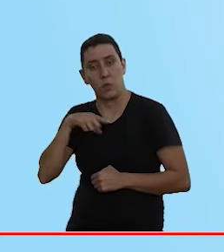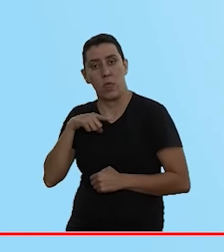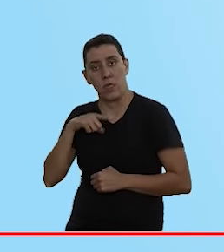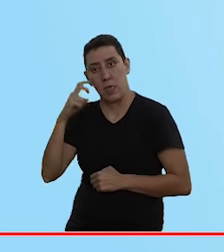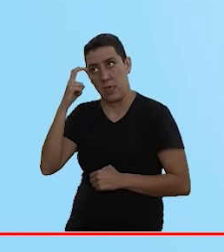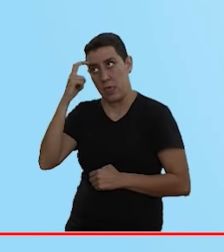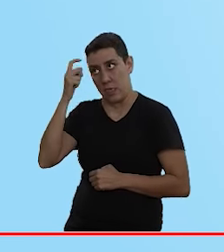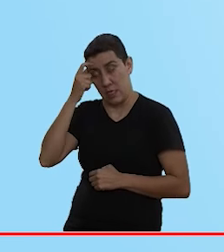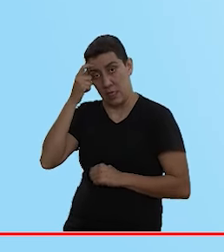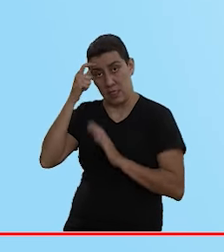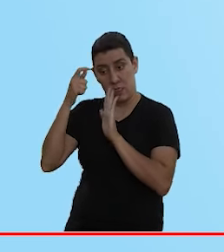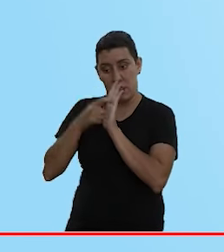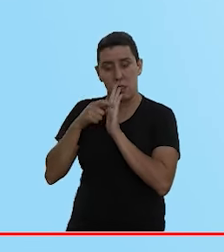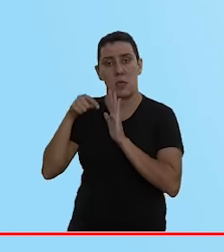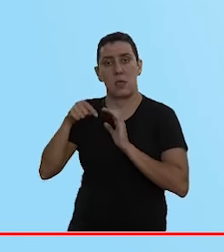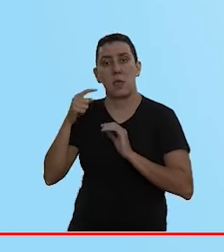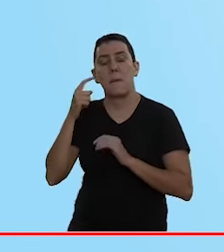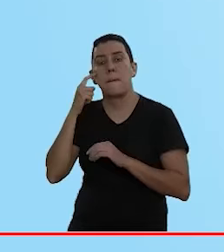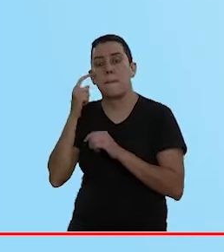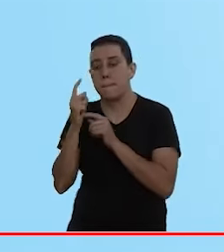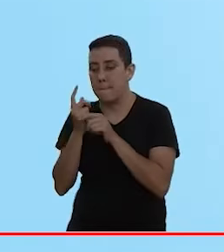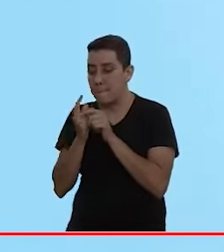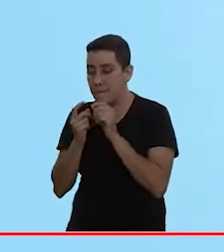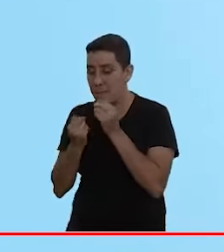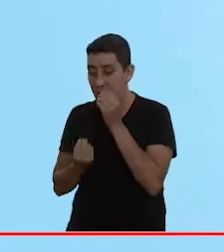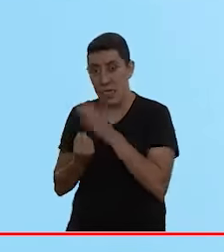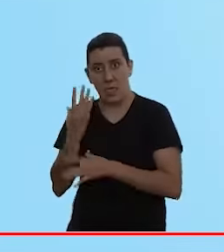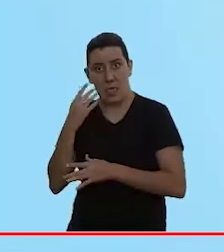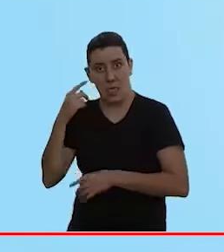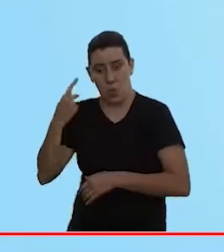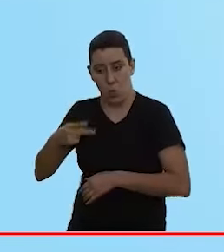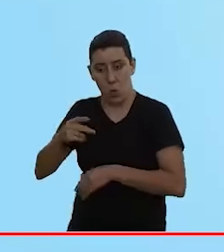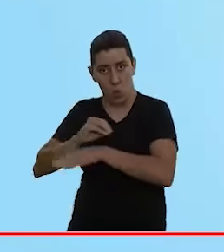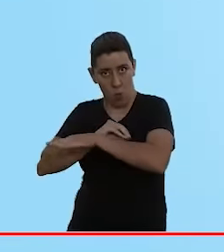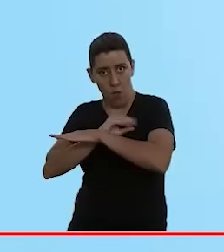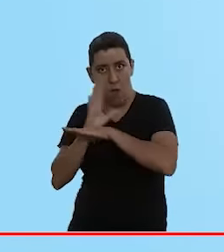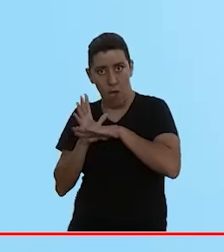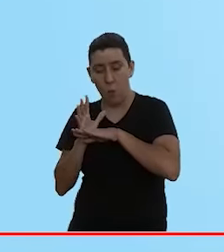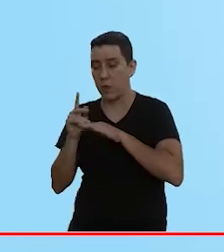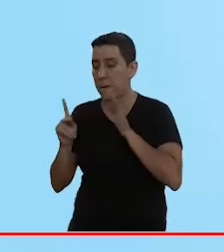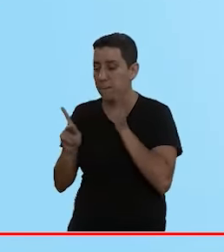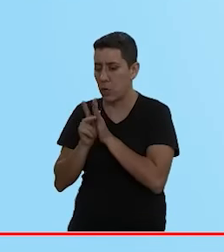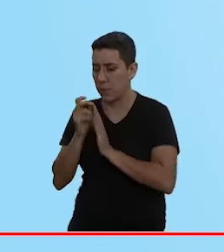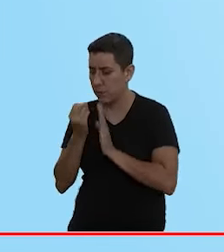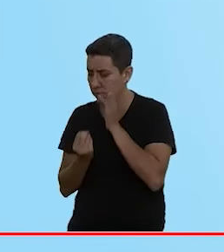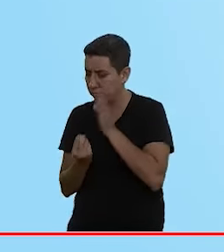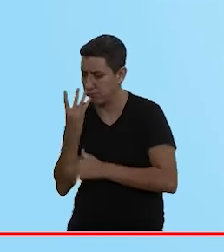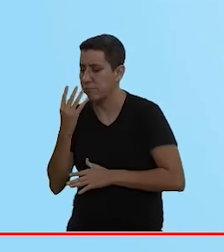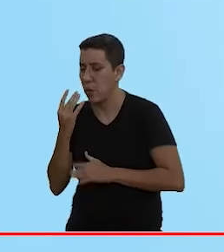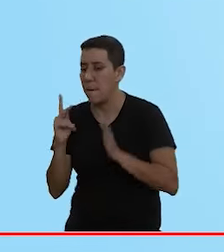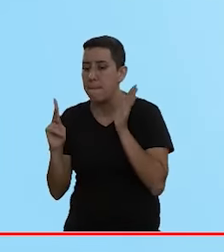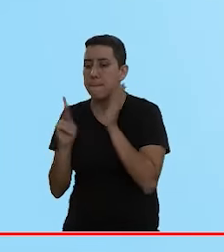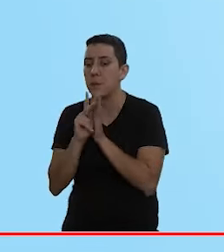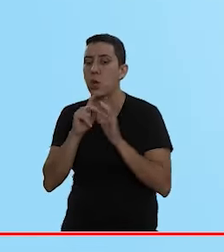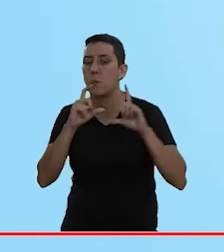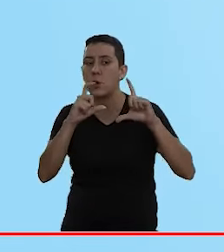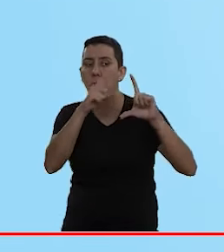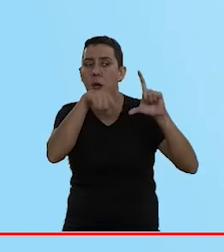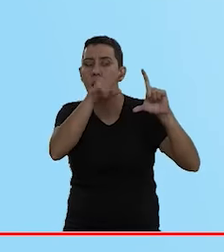Então foram feitas milhares de análises de arcos elétricos e agora a gente consegue detectar com